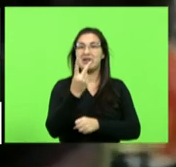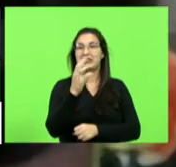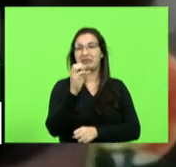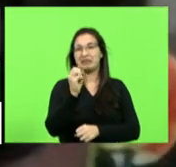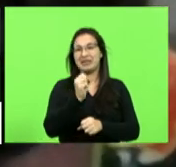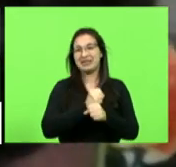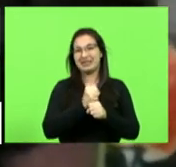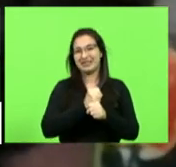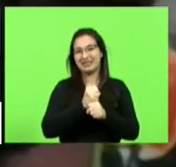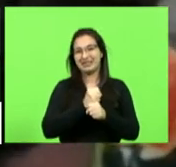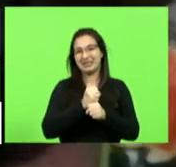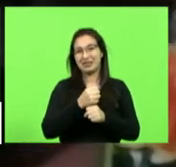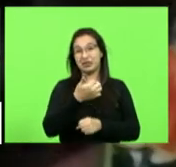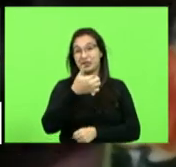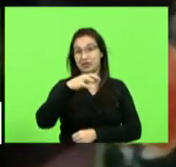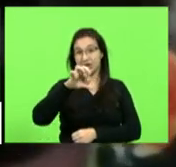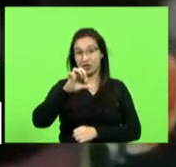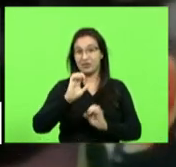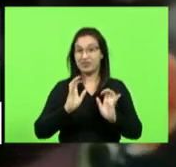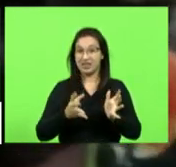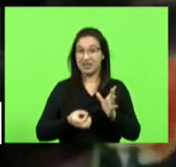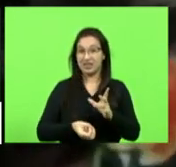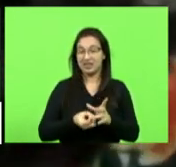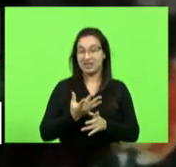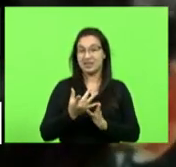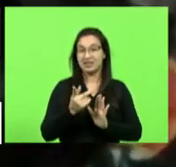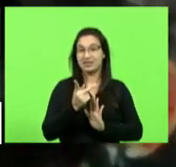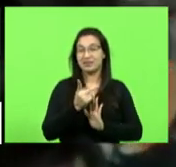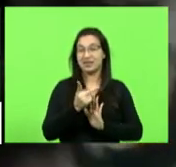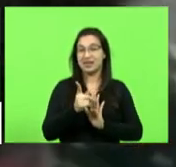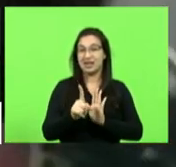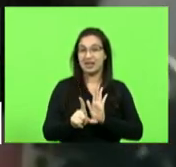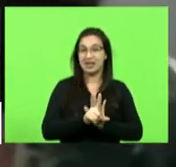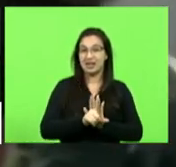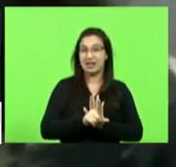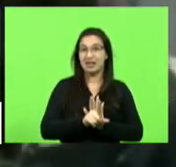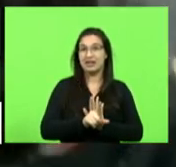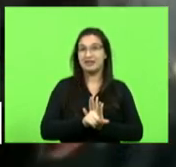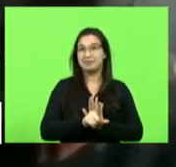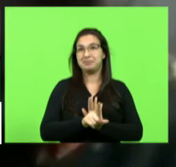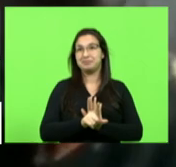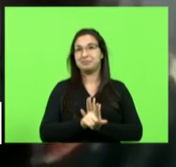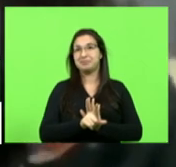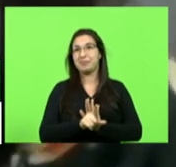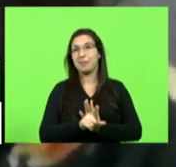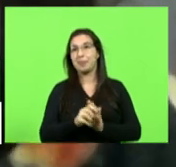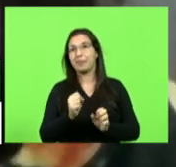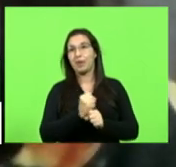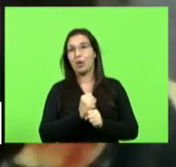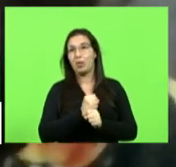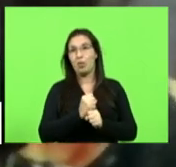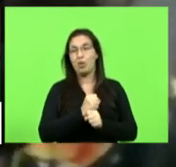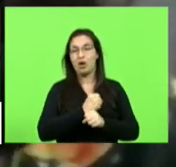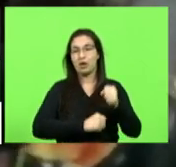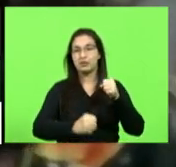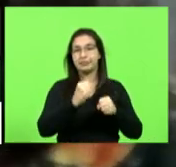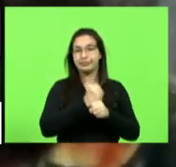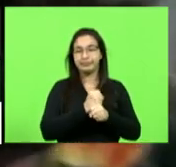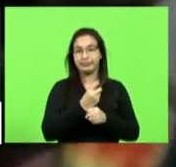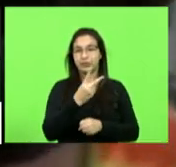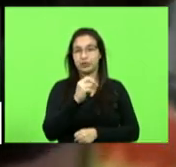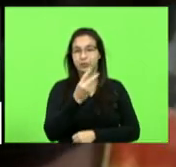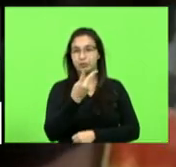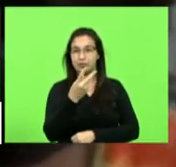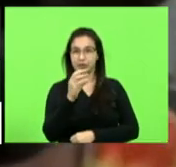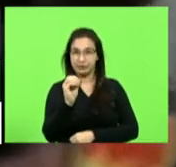aí 19 anos pela criação da Lei 13.935 e um ano, que foi o ano passado, para